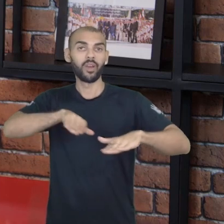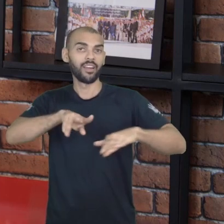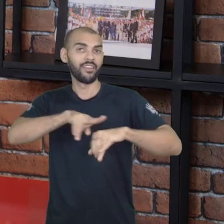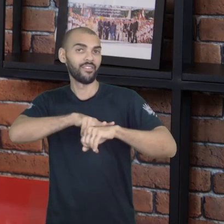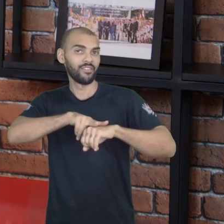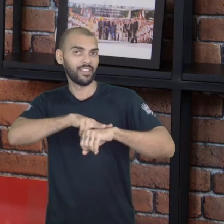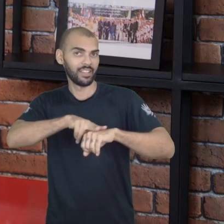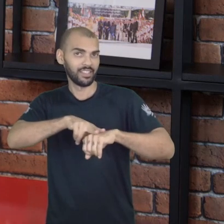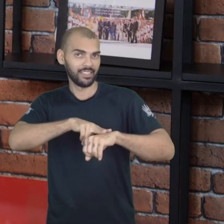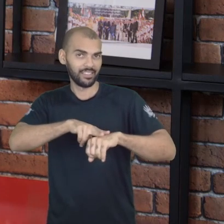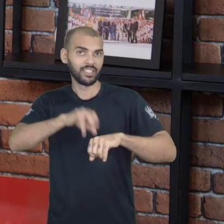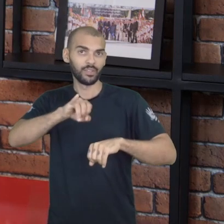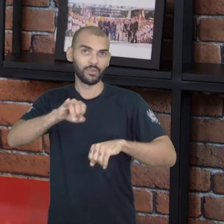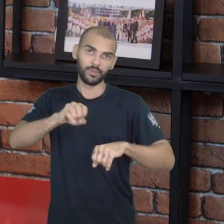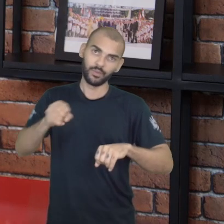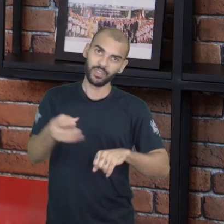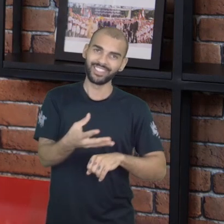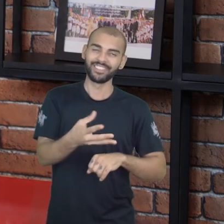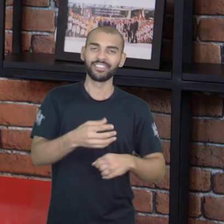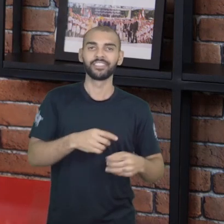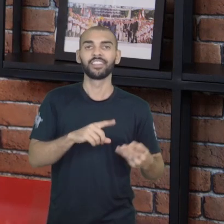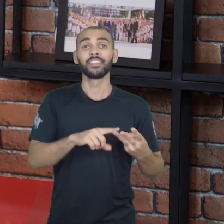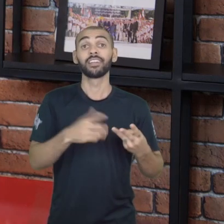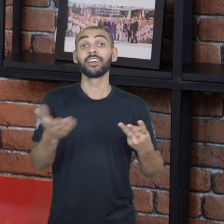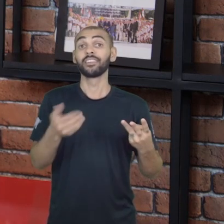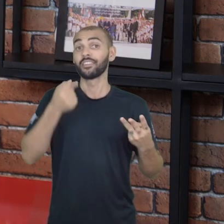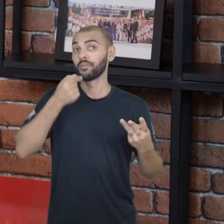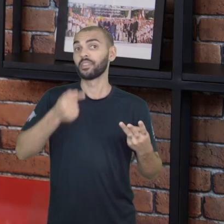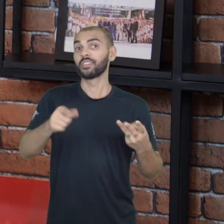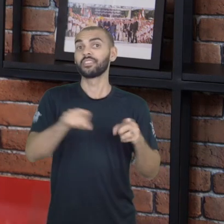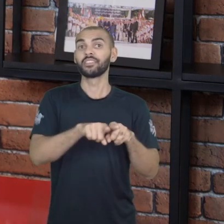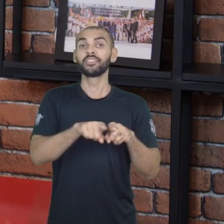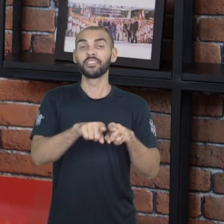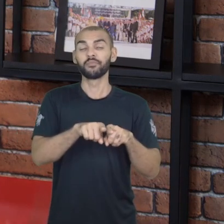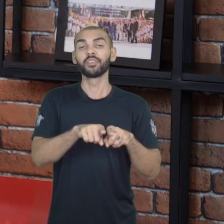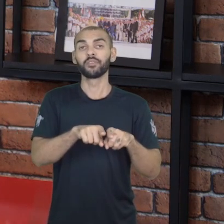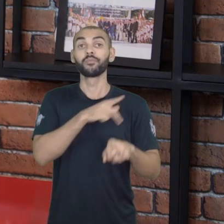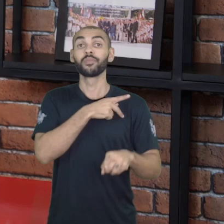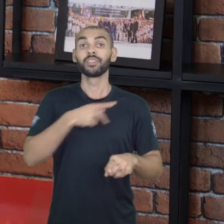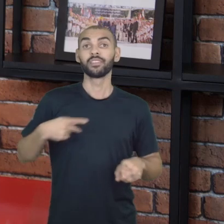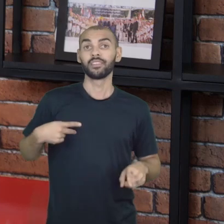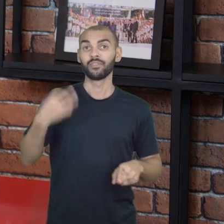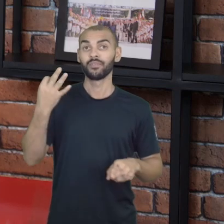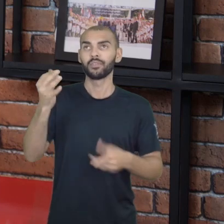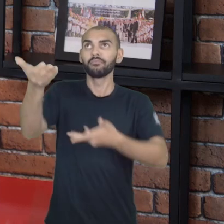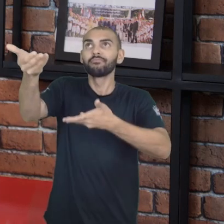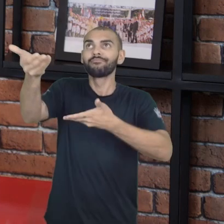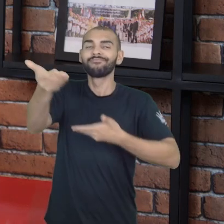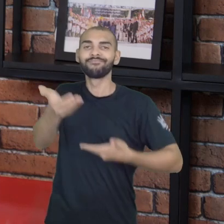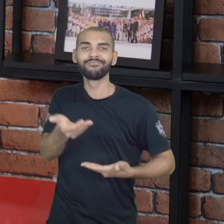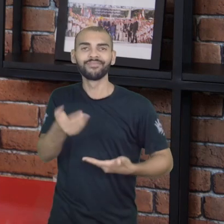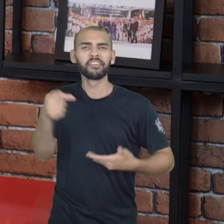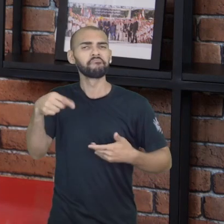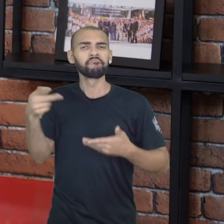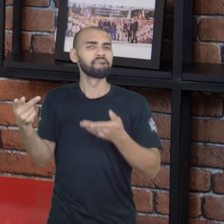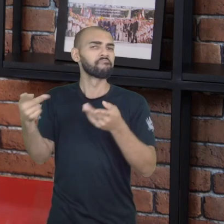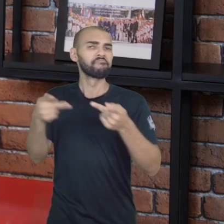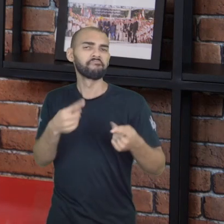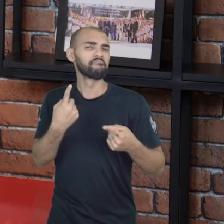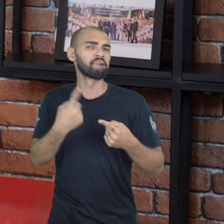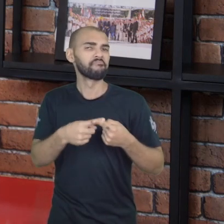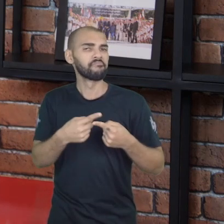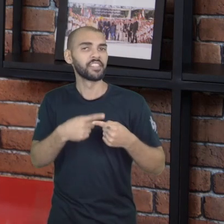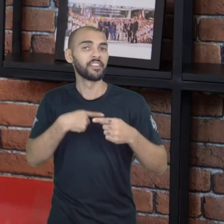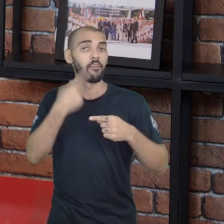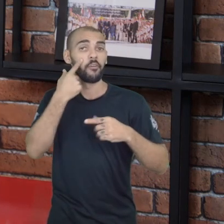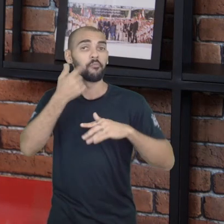Programa Nacional de Mobilidade Verde e Inovação. Nessa semana, Lula também recebeu o presidente da França, Emmanuel Macron, em visita